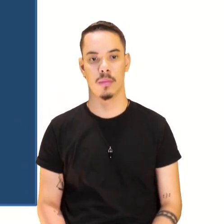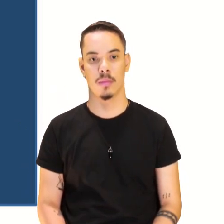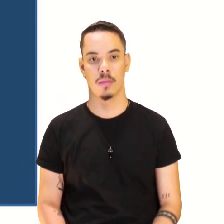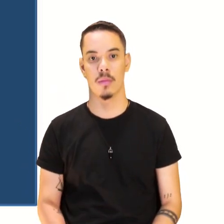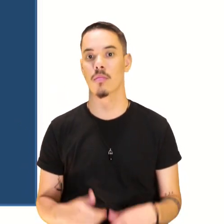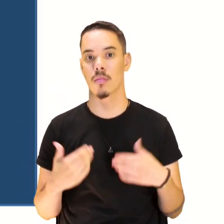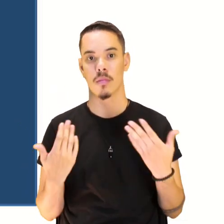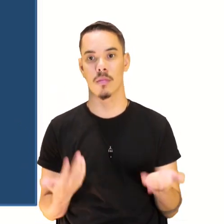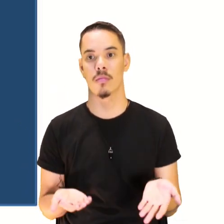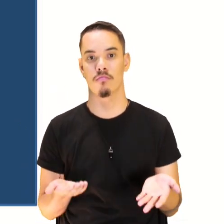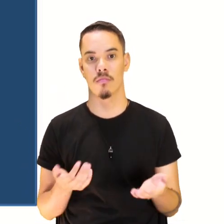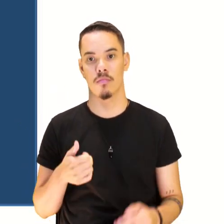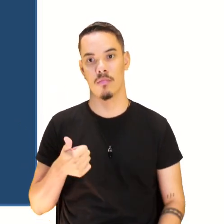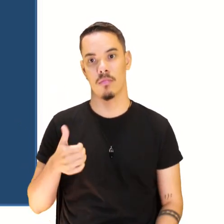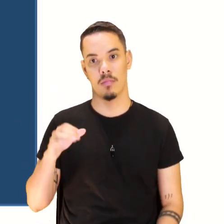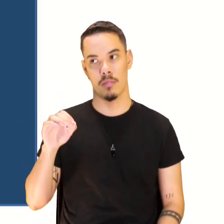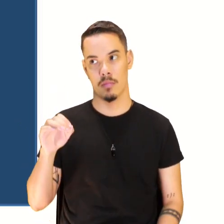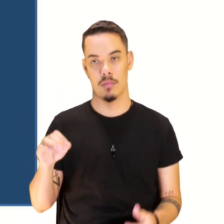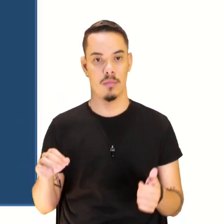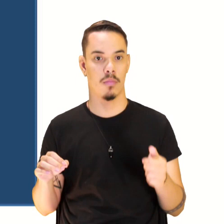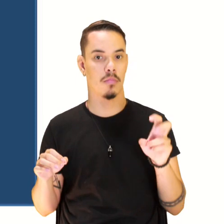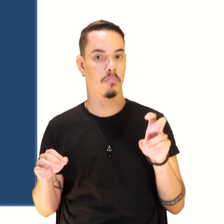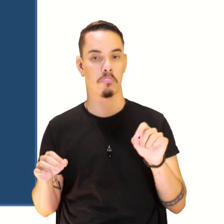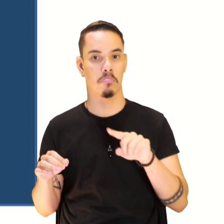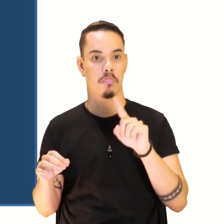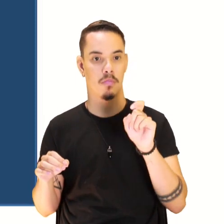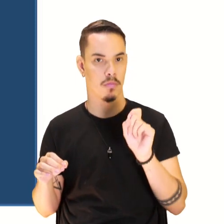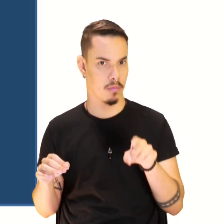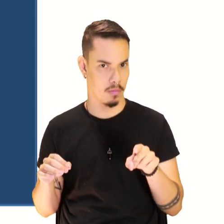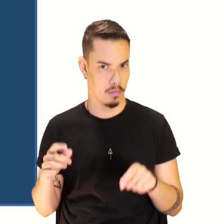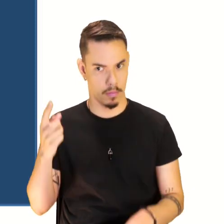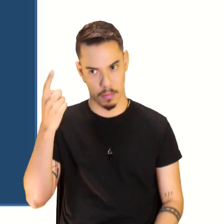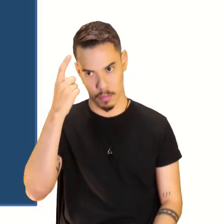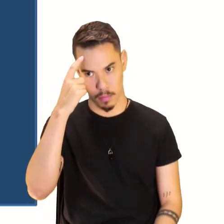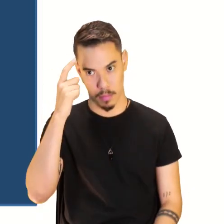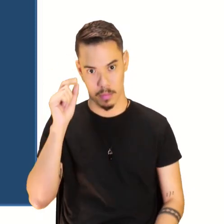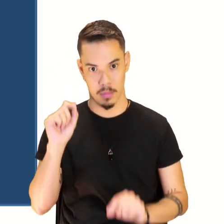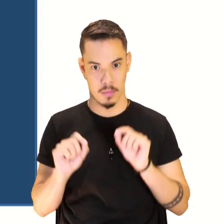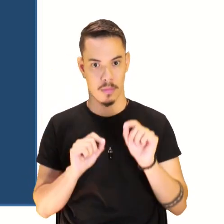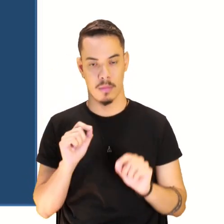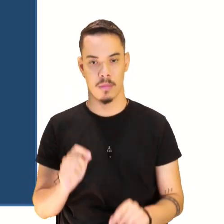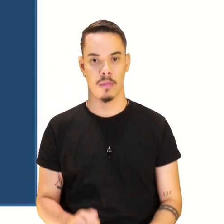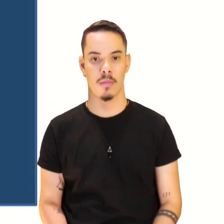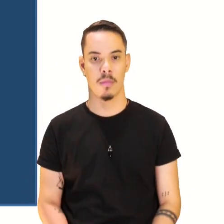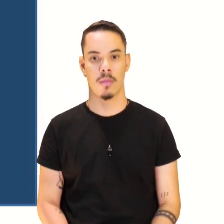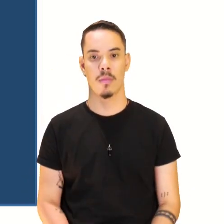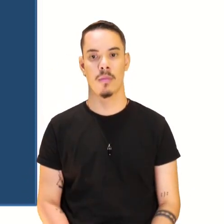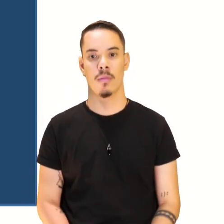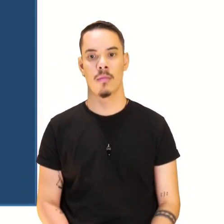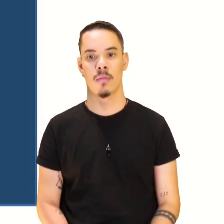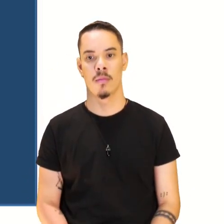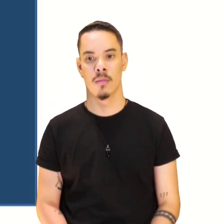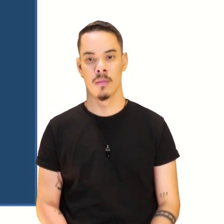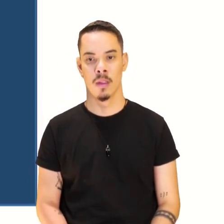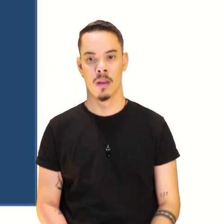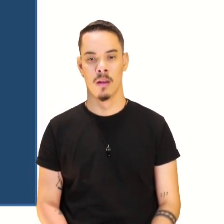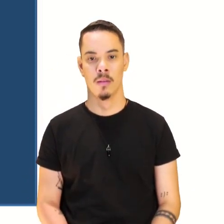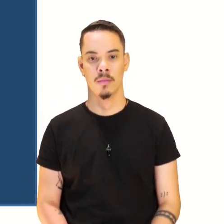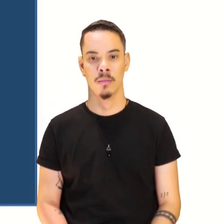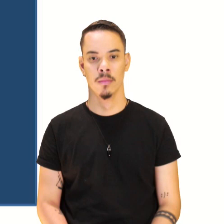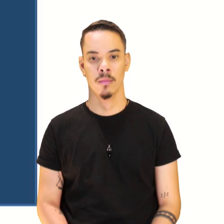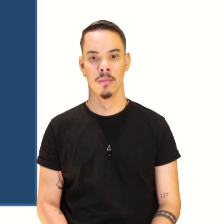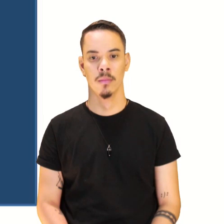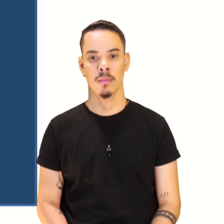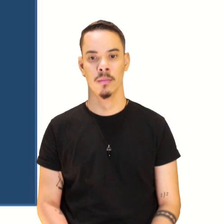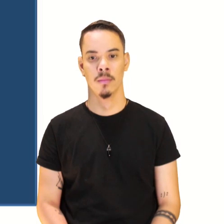km 16 litros x a gente pode pensar assim 10 litros 15 km se